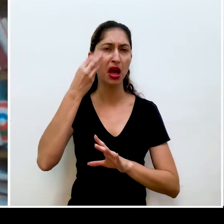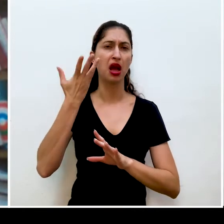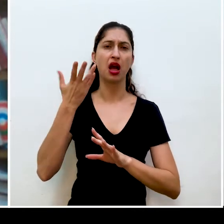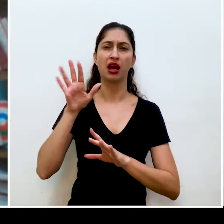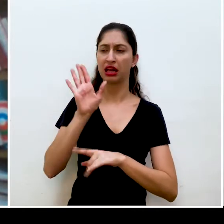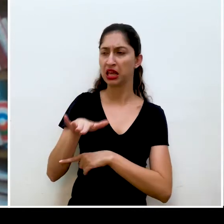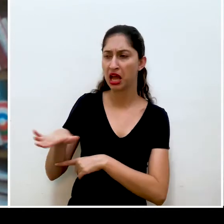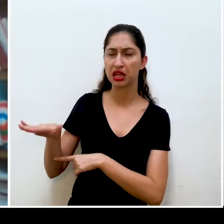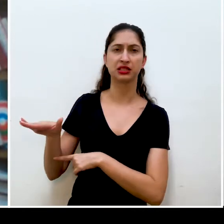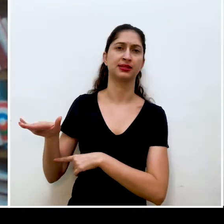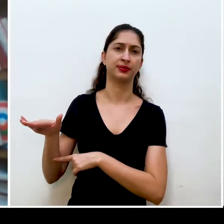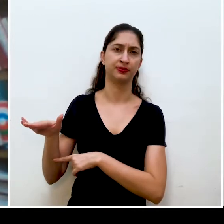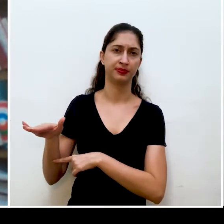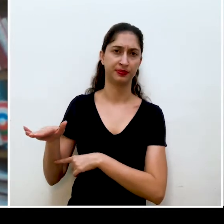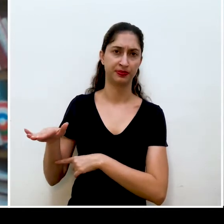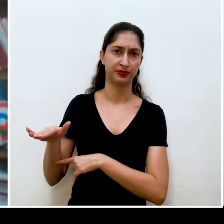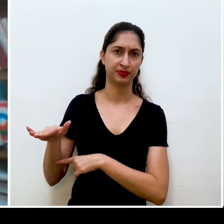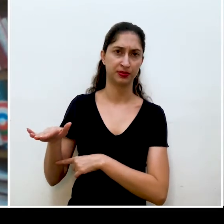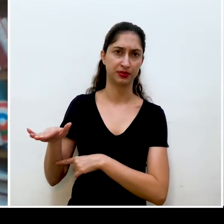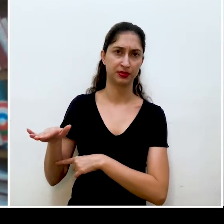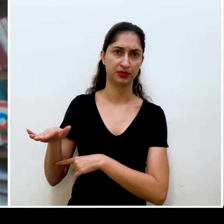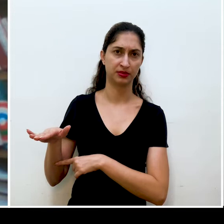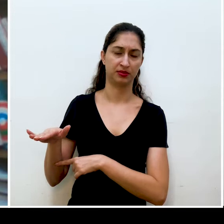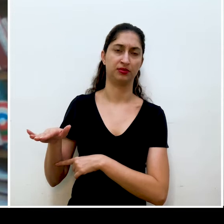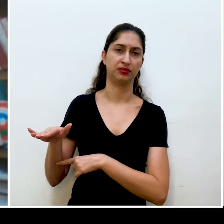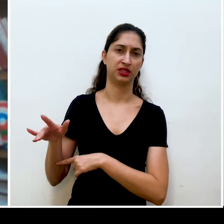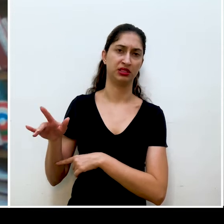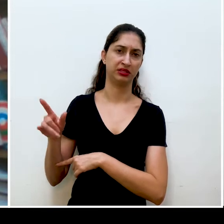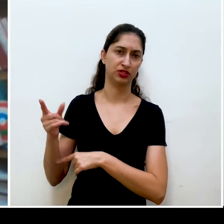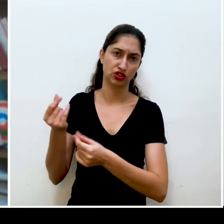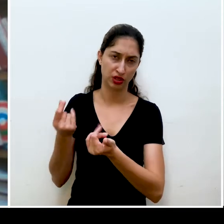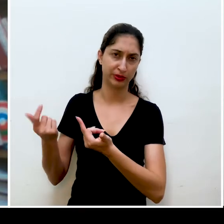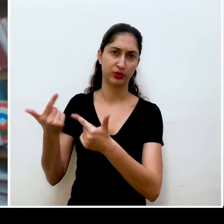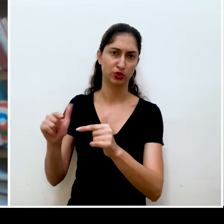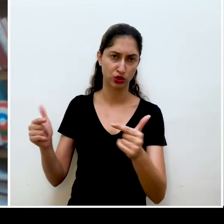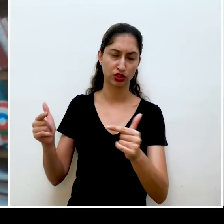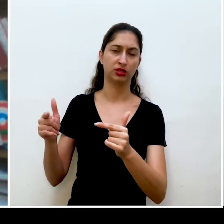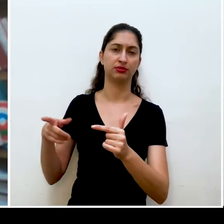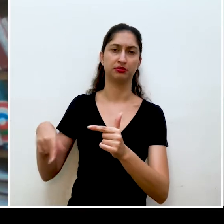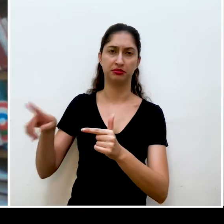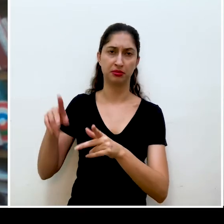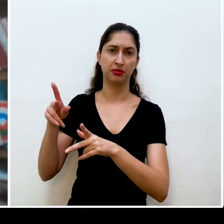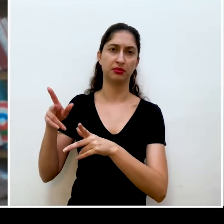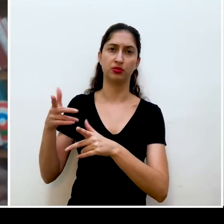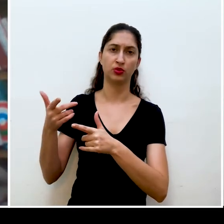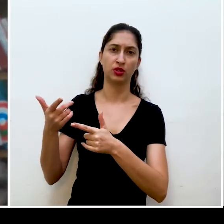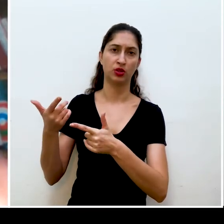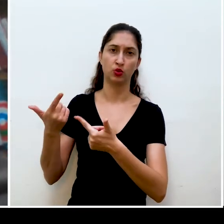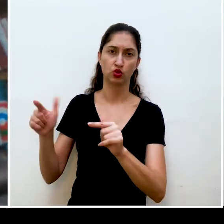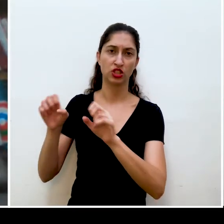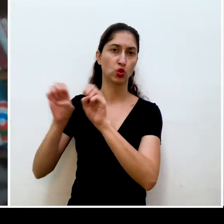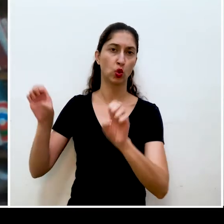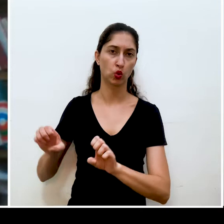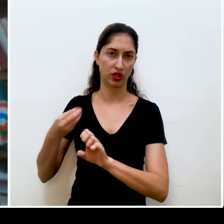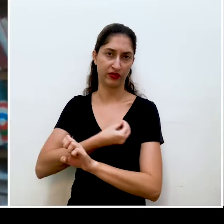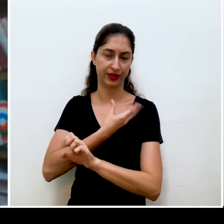com crianças de status sociais inferiores, com camadas populares, sem condições